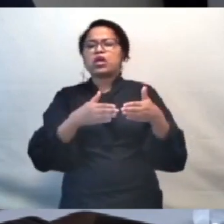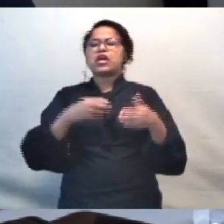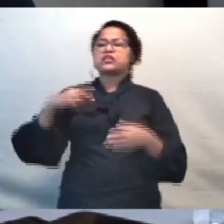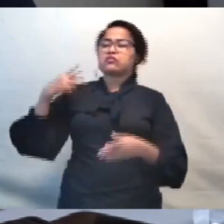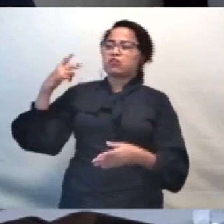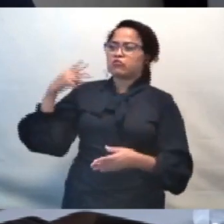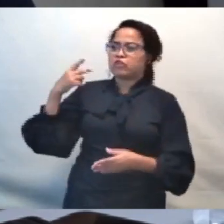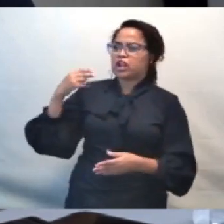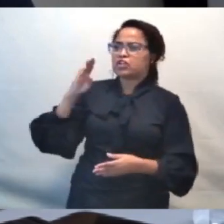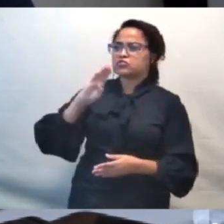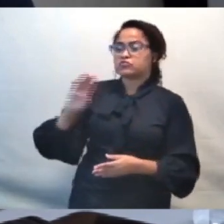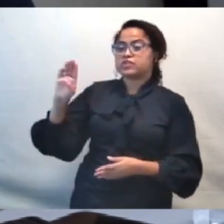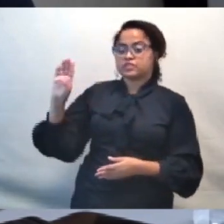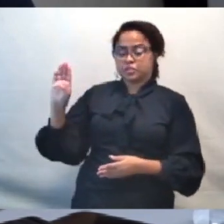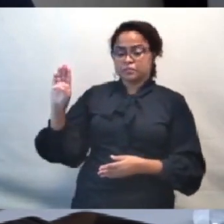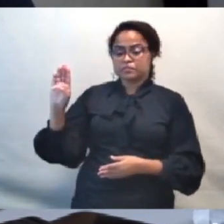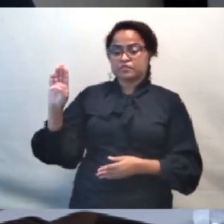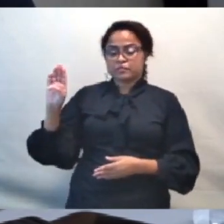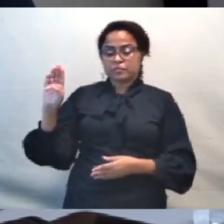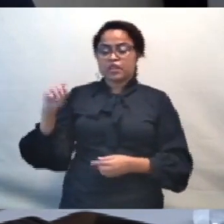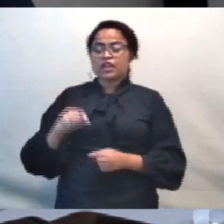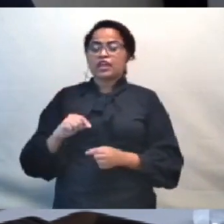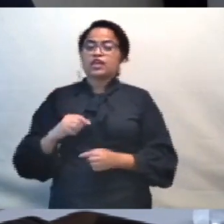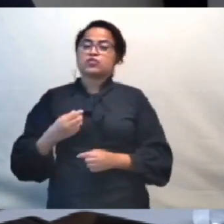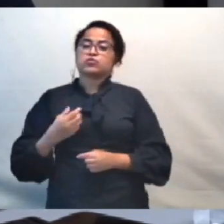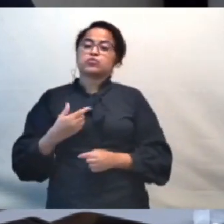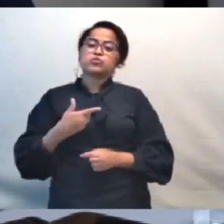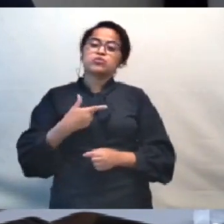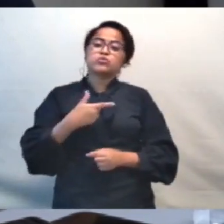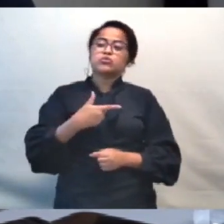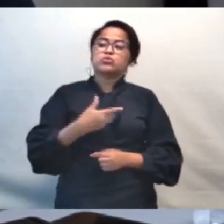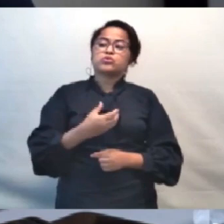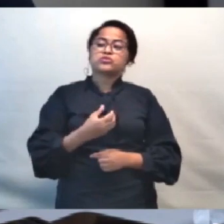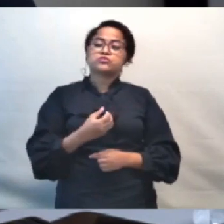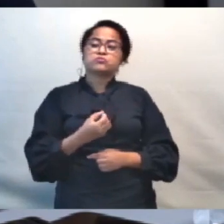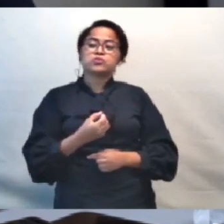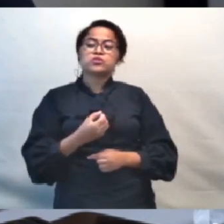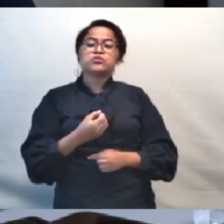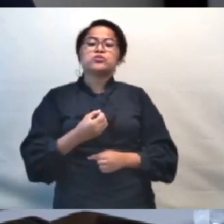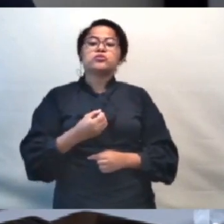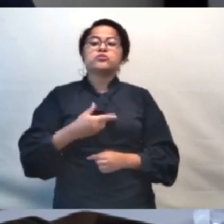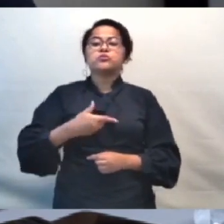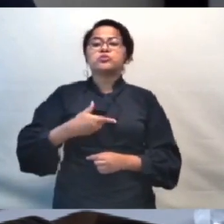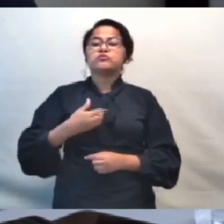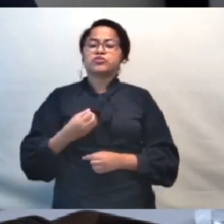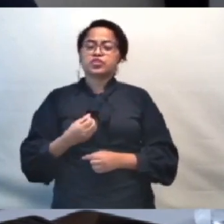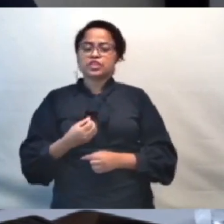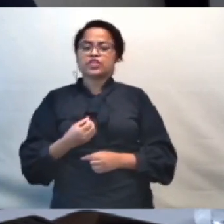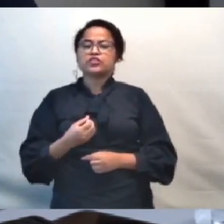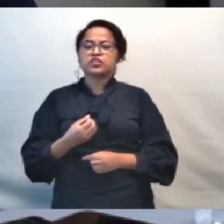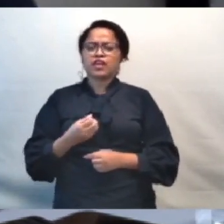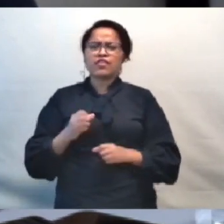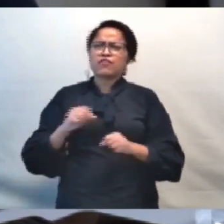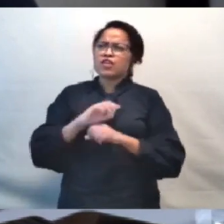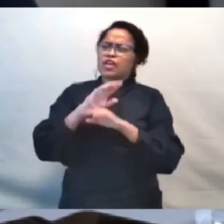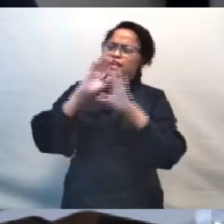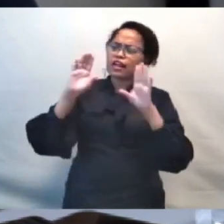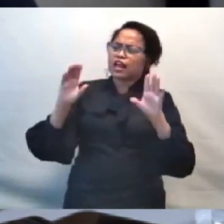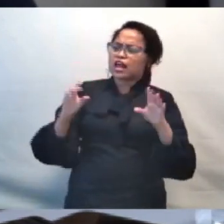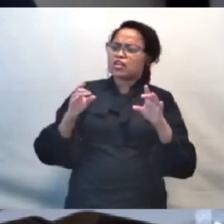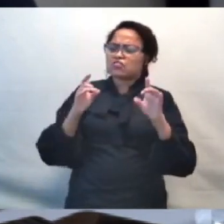meta me reeleger vereador. Também deixei claro que não deixaria o mandato pela metade, cumpri